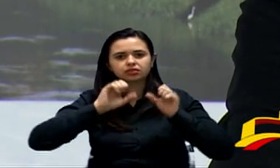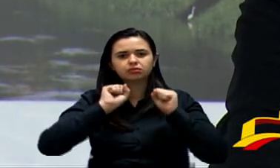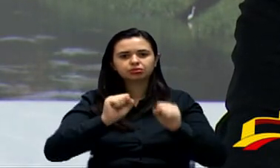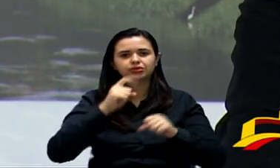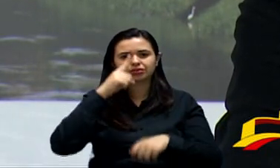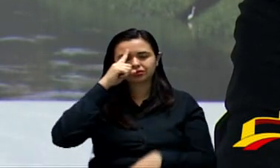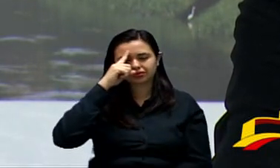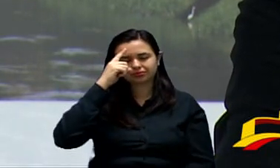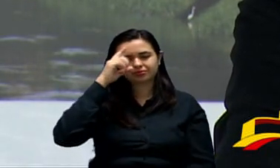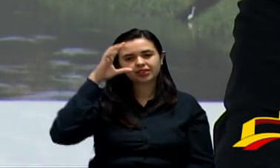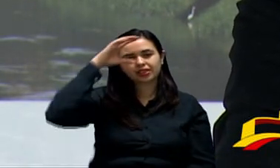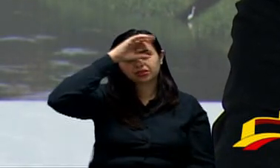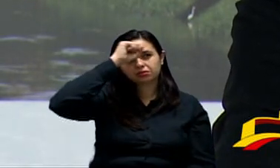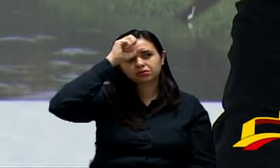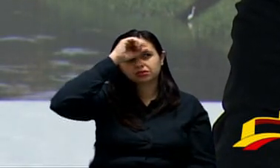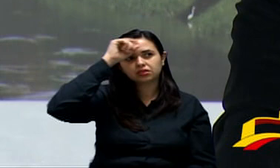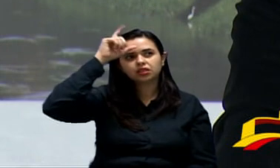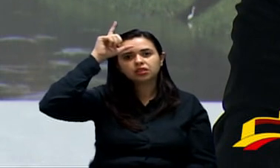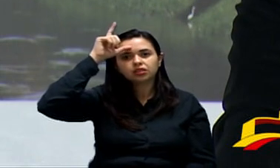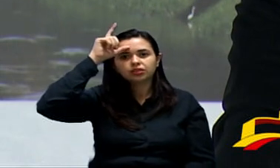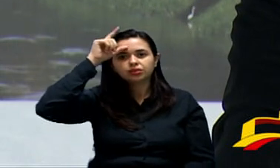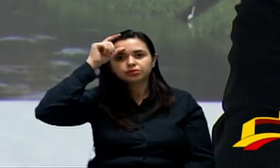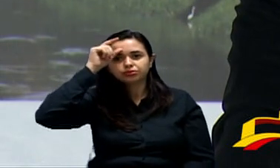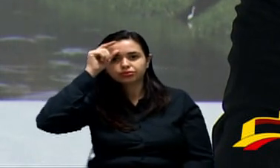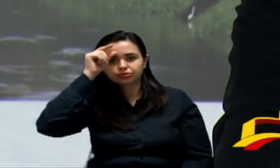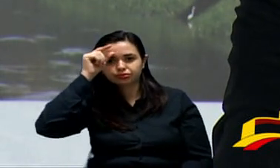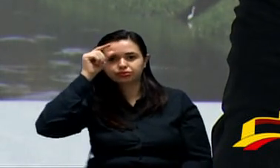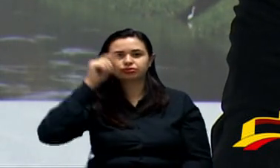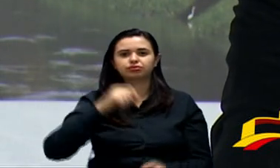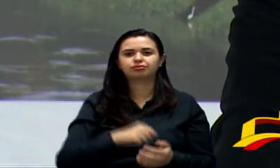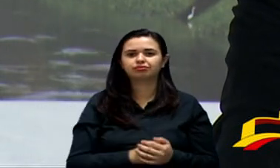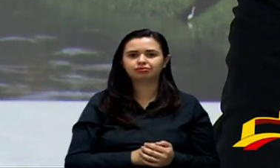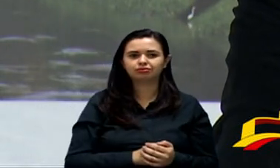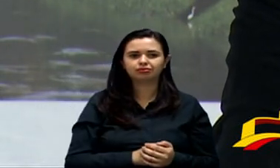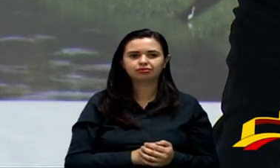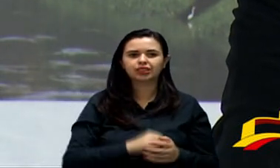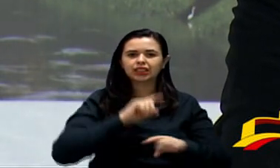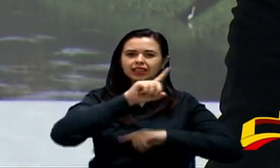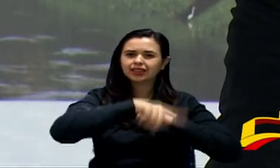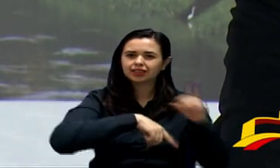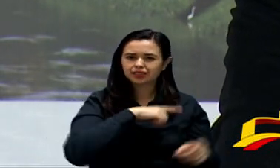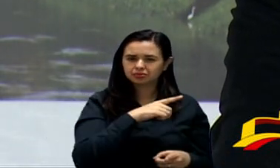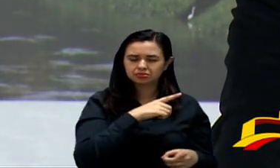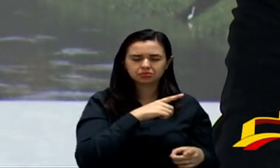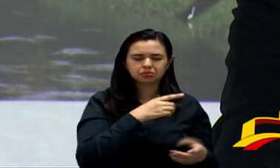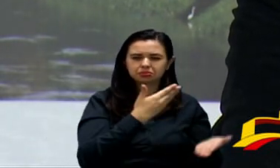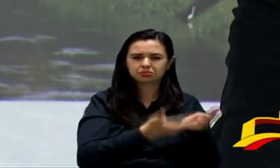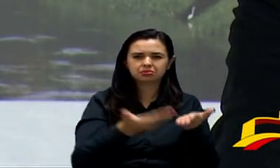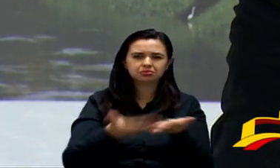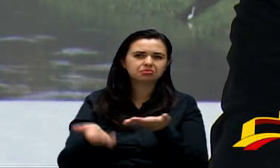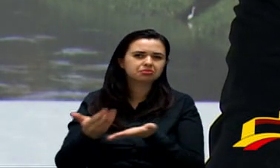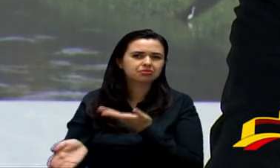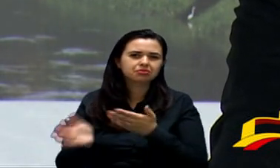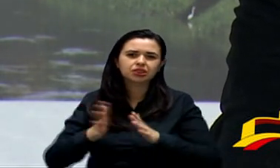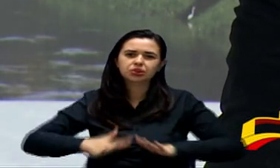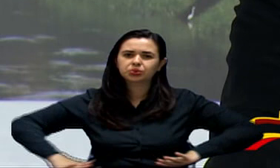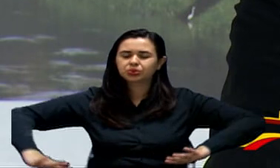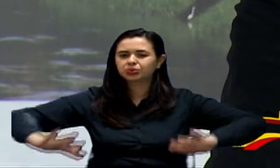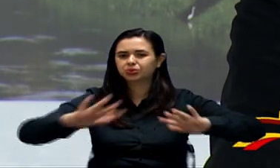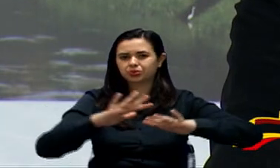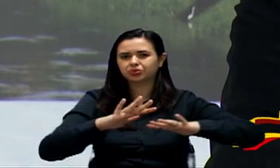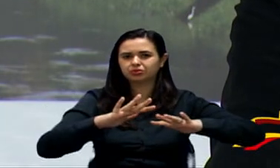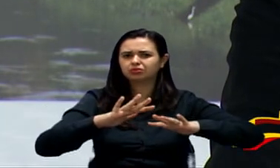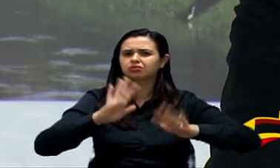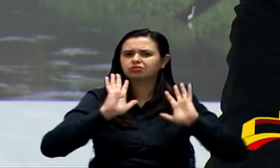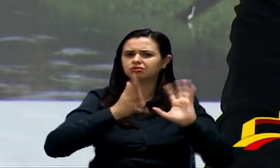a dignidade. As drogas fazem com que a pessoa perca tudo. A gente vê casos de famosos que tinham uma carreira brilhante, e